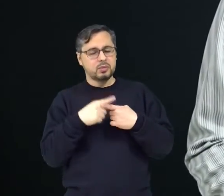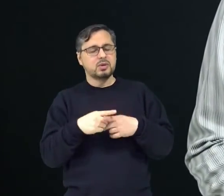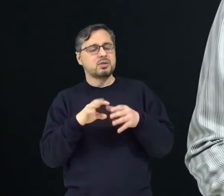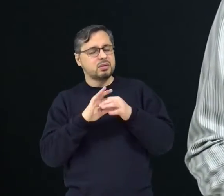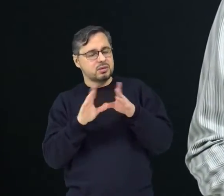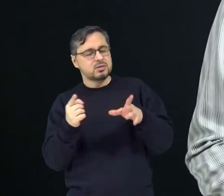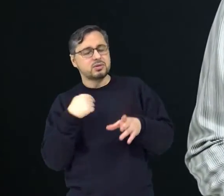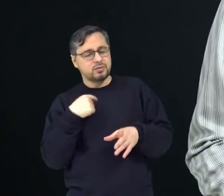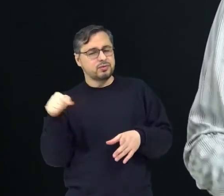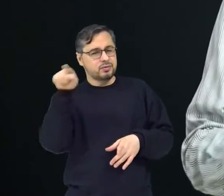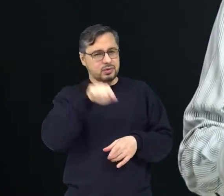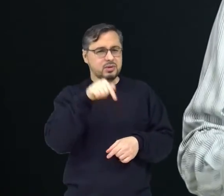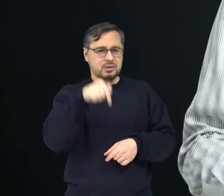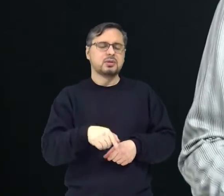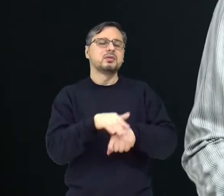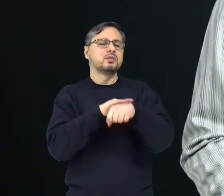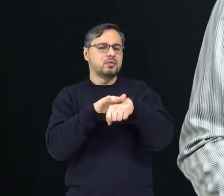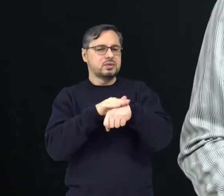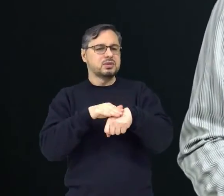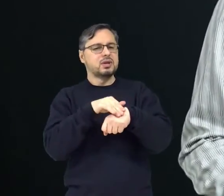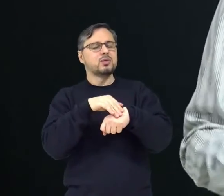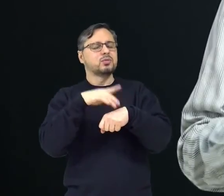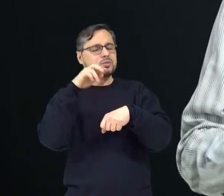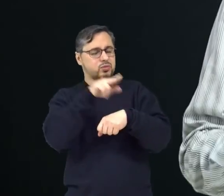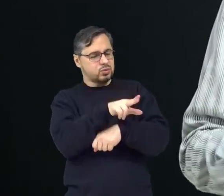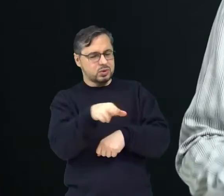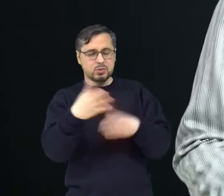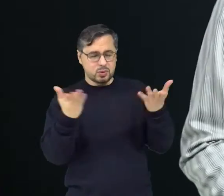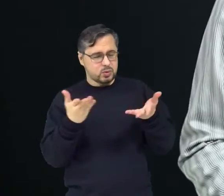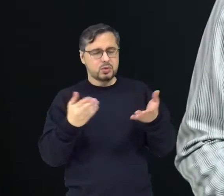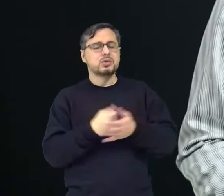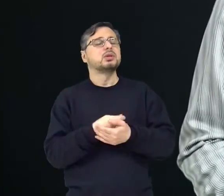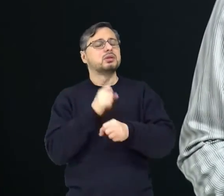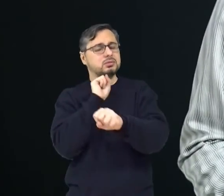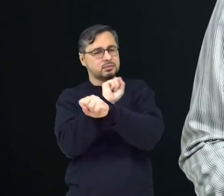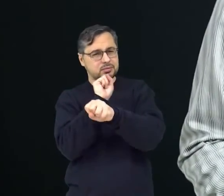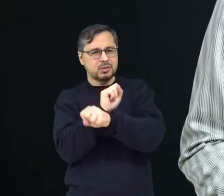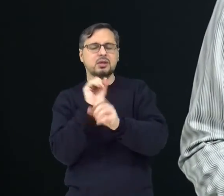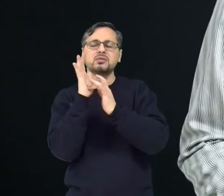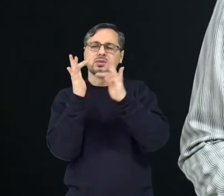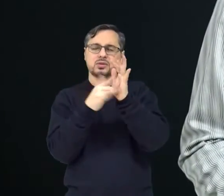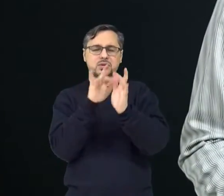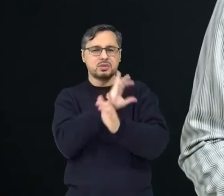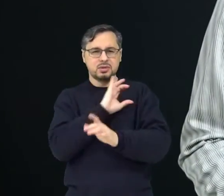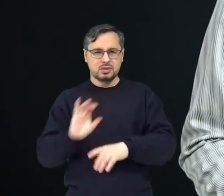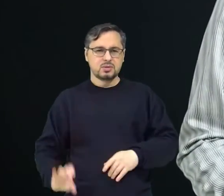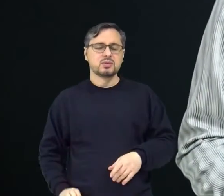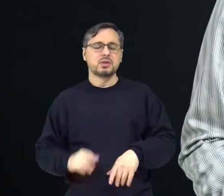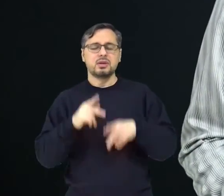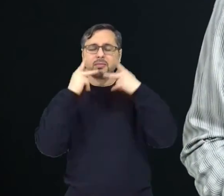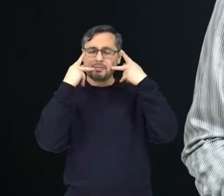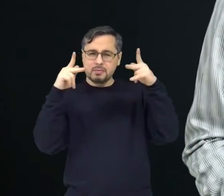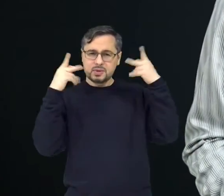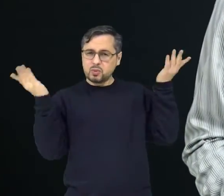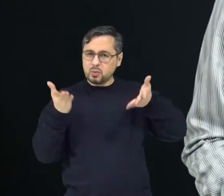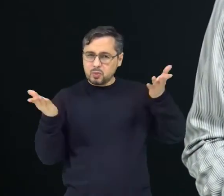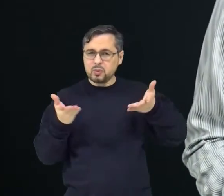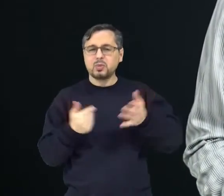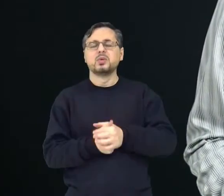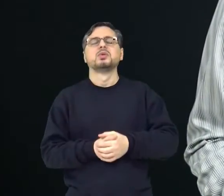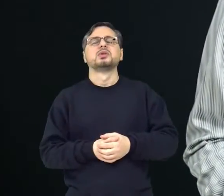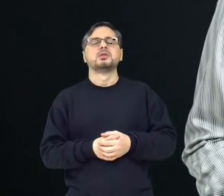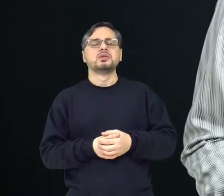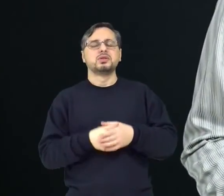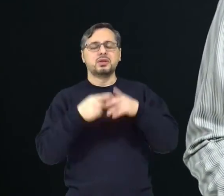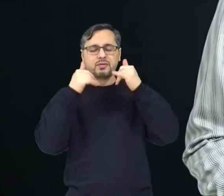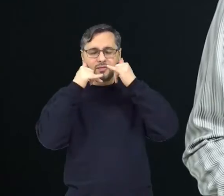falar aos irmãos neste dia. E espero em Cristo Jesus que a palavra, ora pregada, anunciada,